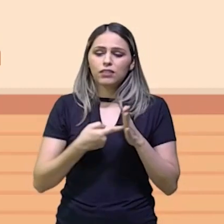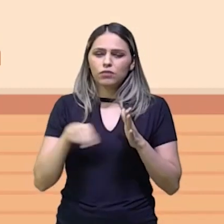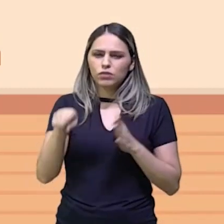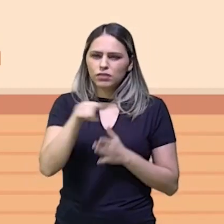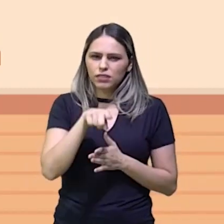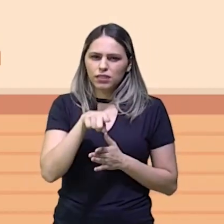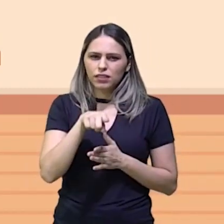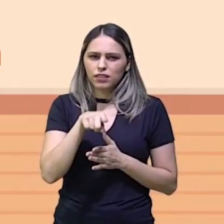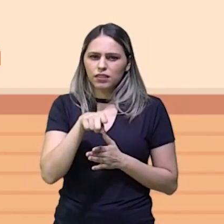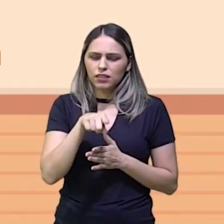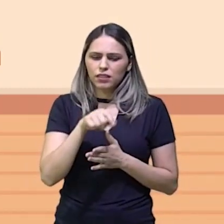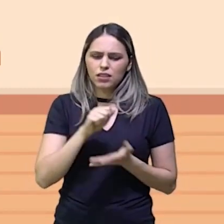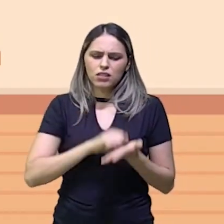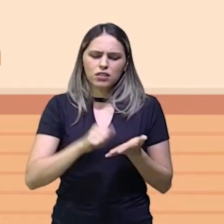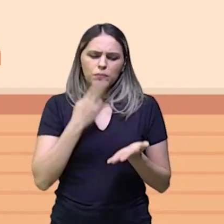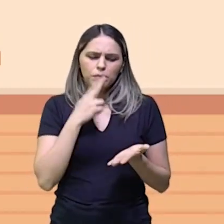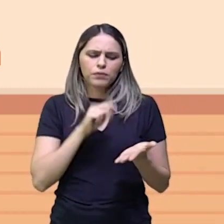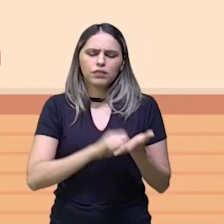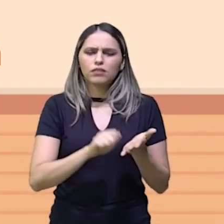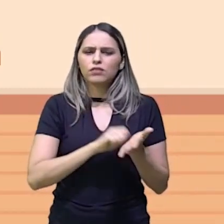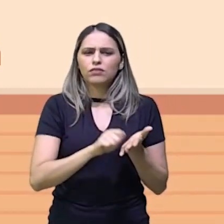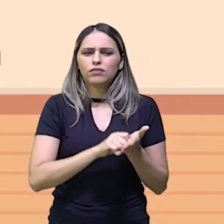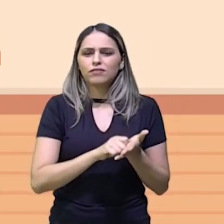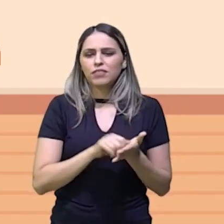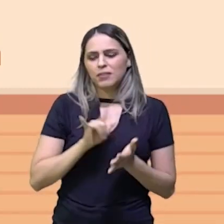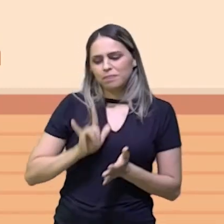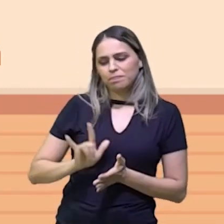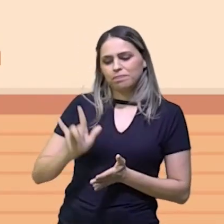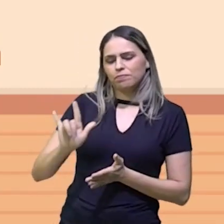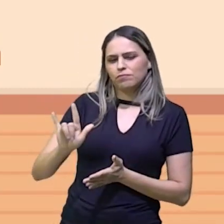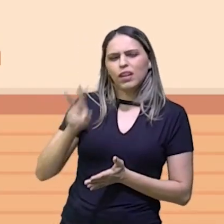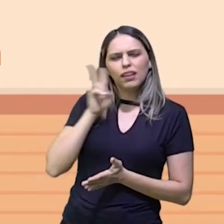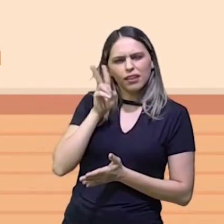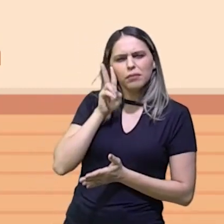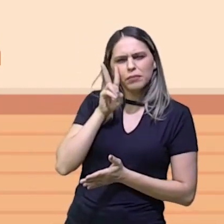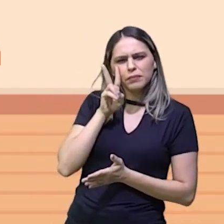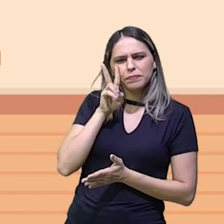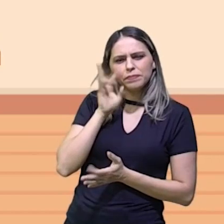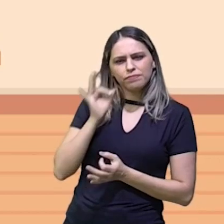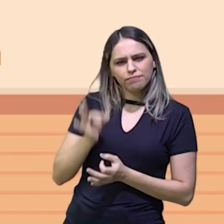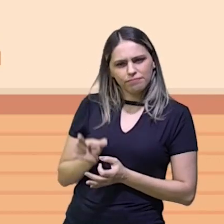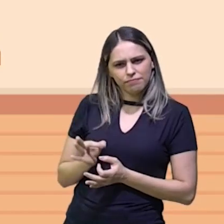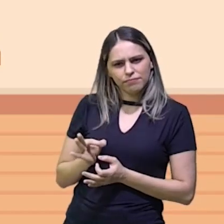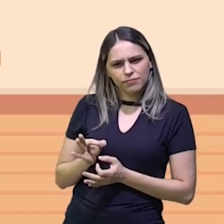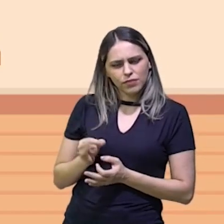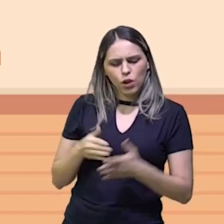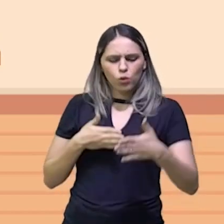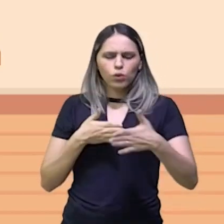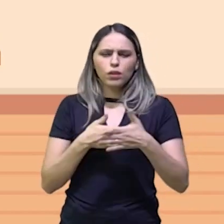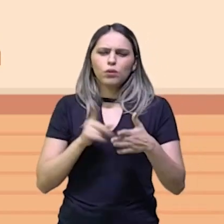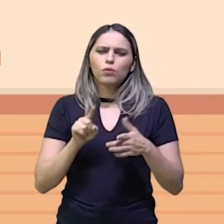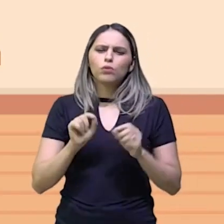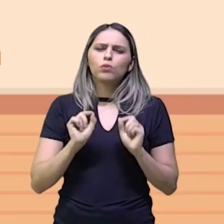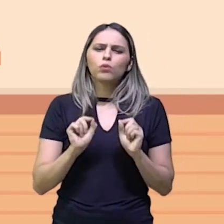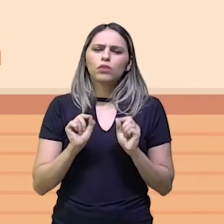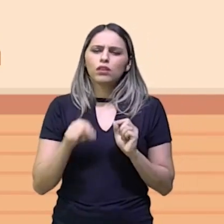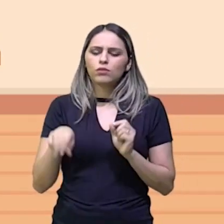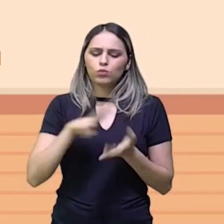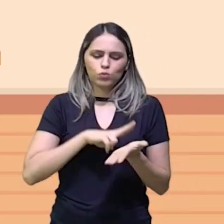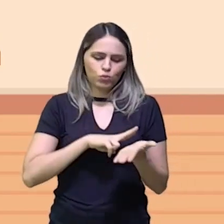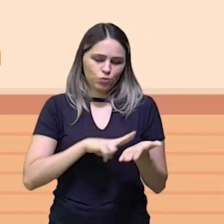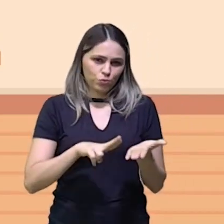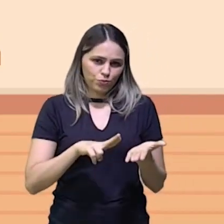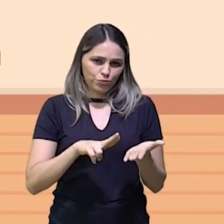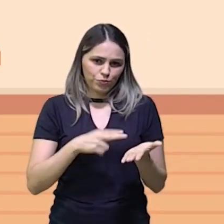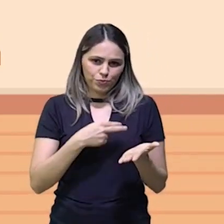no caso da nossa carta, nós escrevemos eu te amo, certo? Por último, você vai colocar o seu nome,